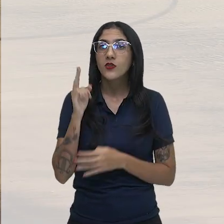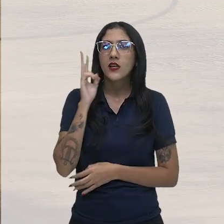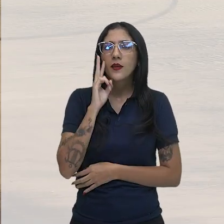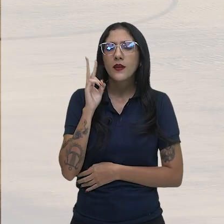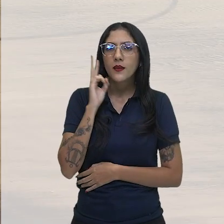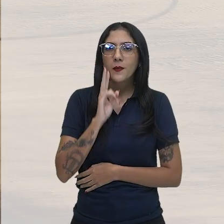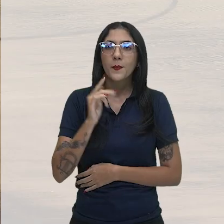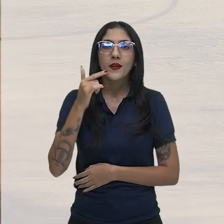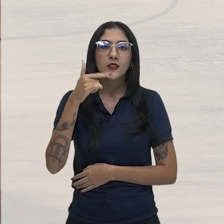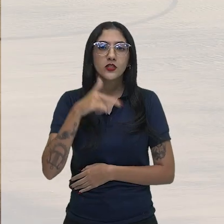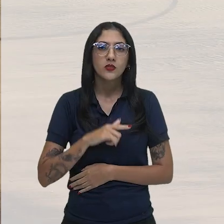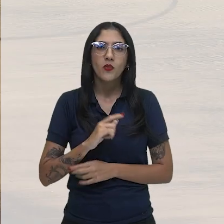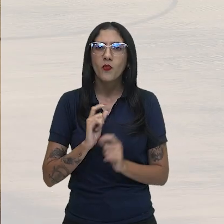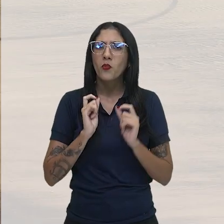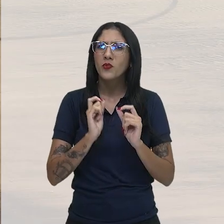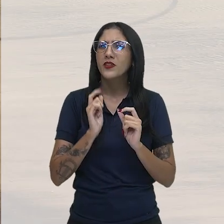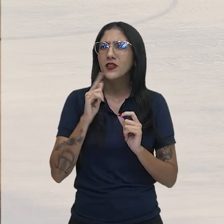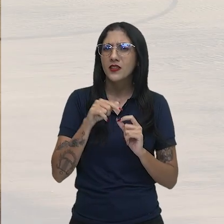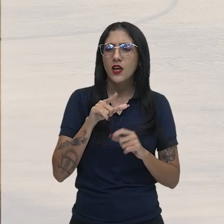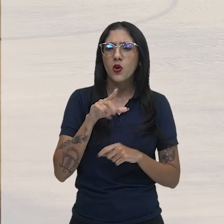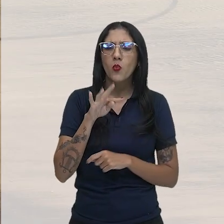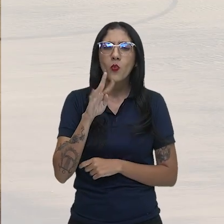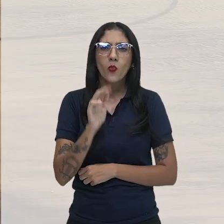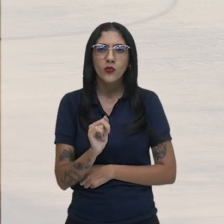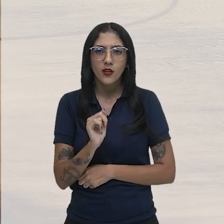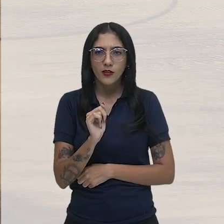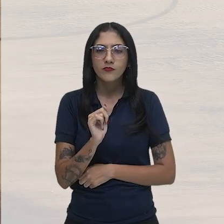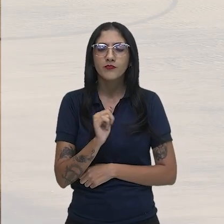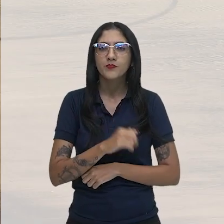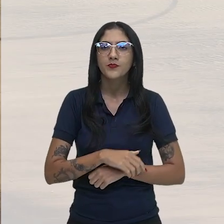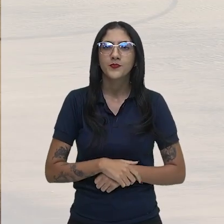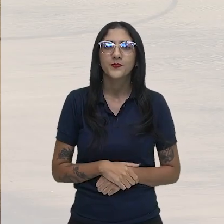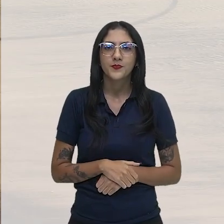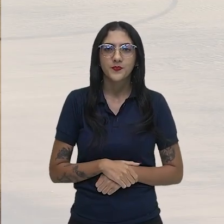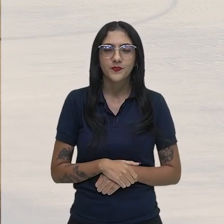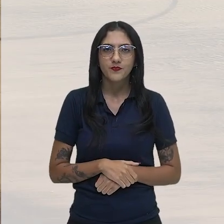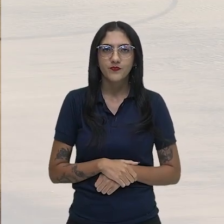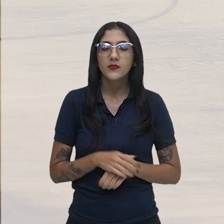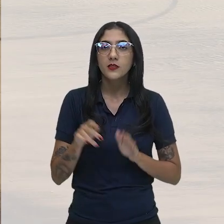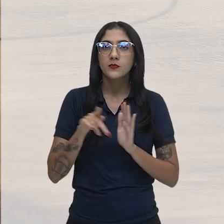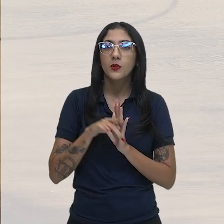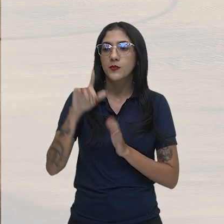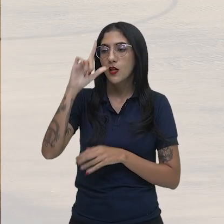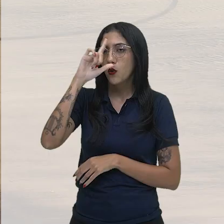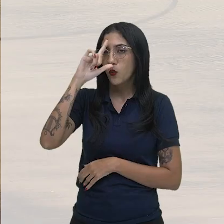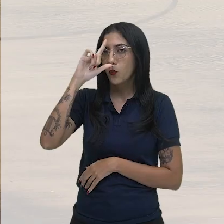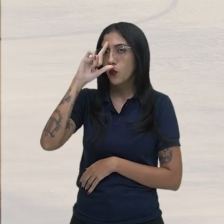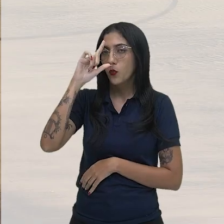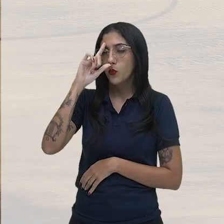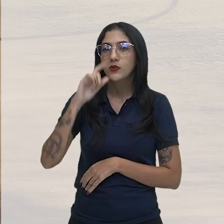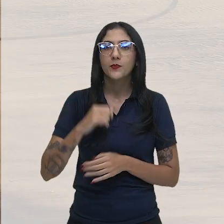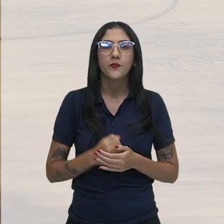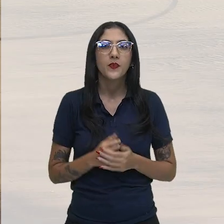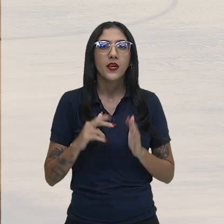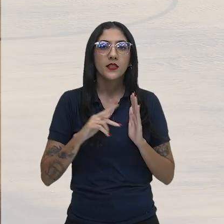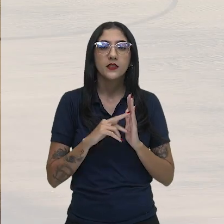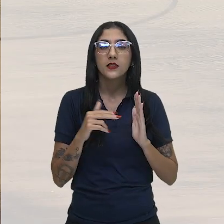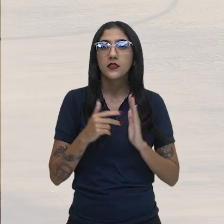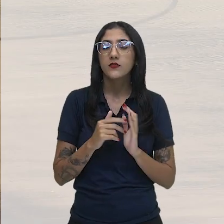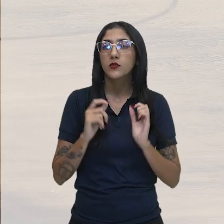na verdade, o que é uma luta, Vem ali da palavra do latim lucta, que significa o